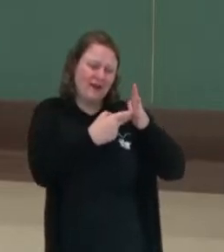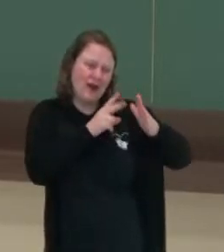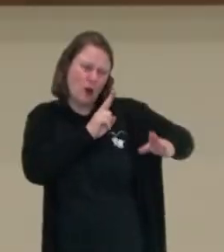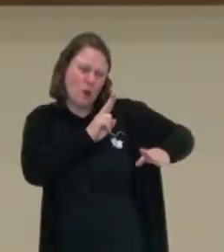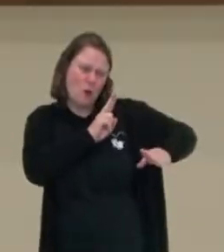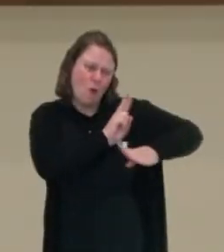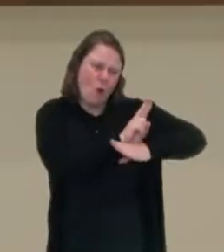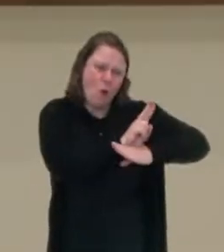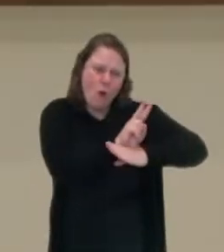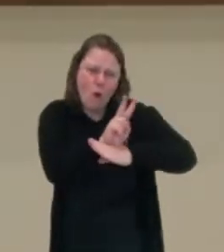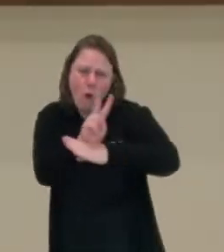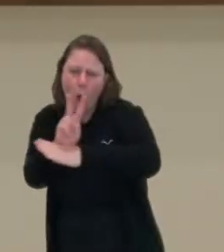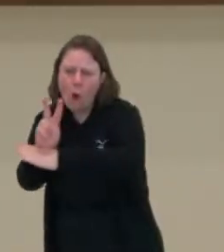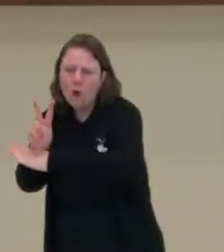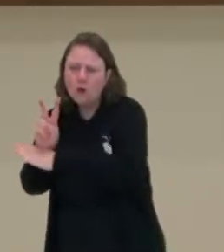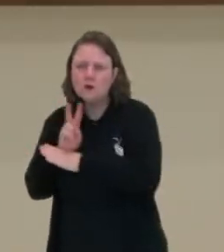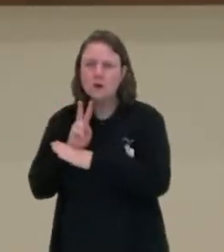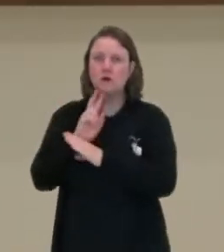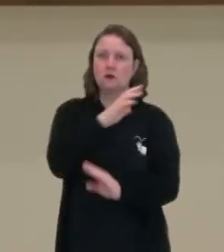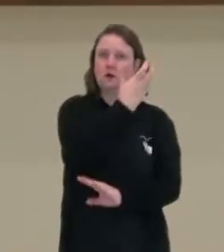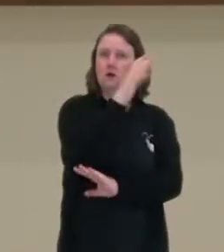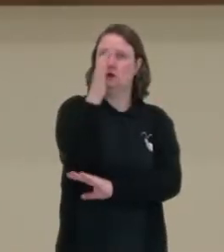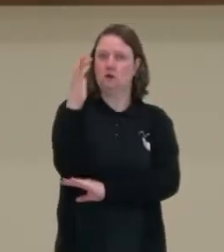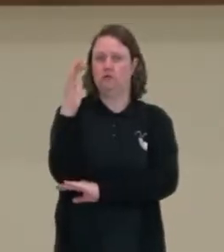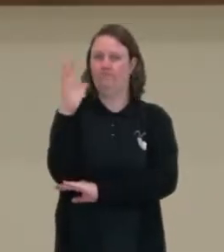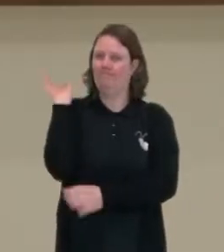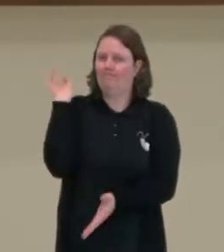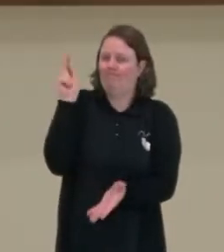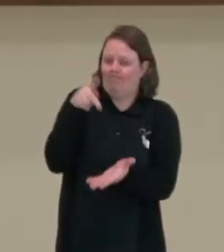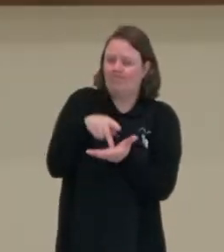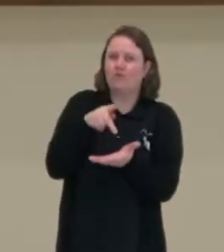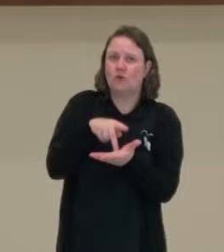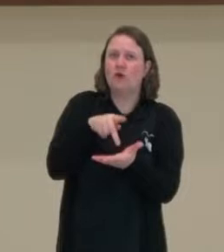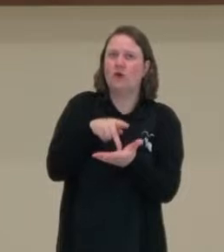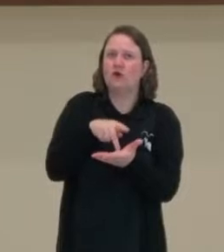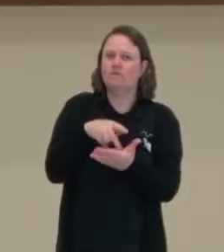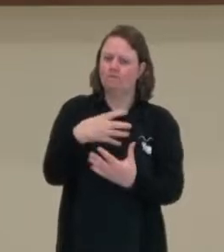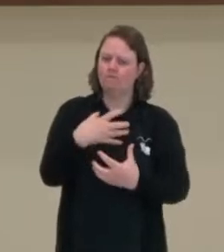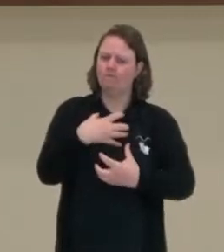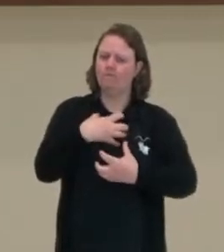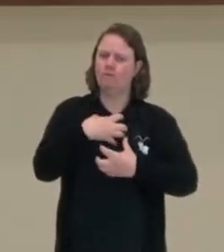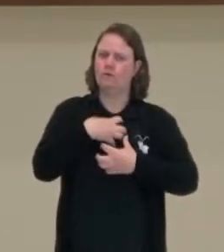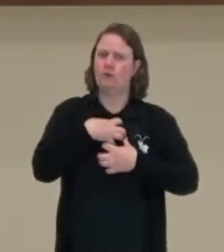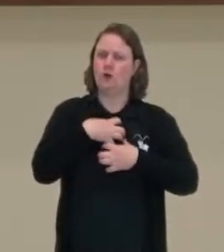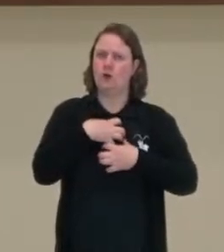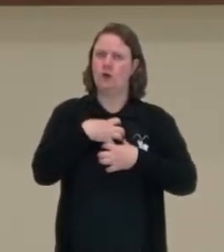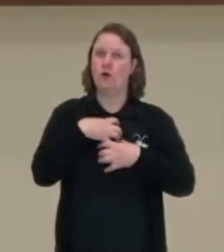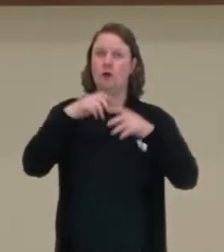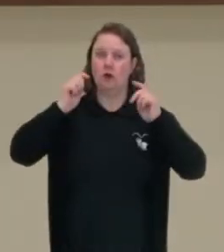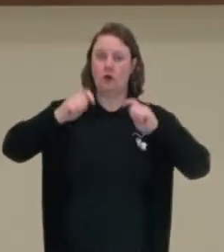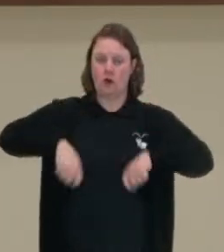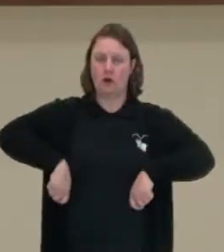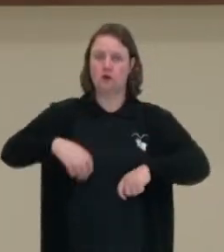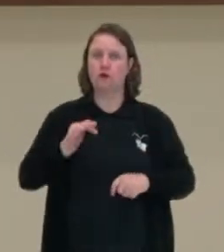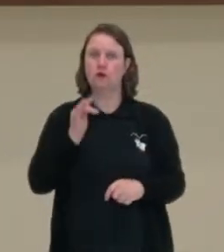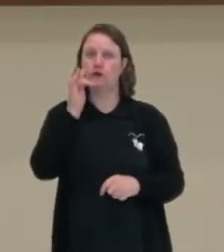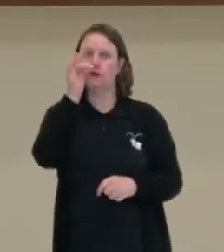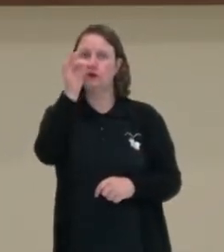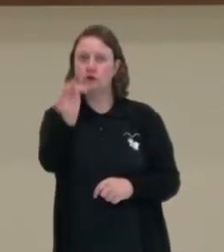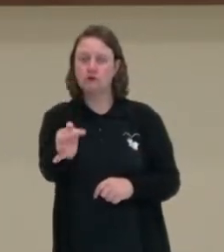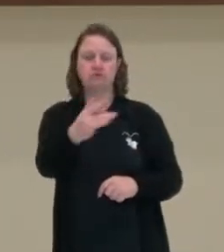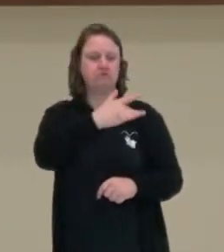em relação ao cuidado com o meio ambiente de uma forma geral, para que a gente possa ter uma garantia de uma vida